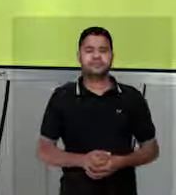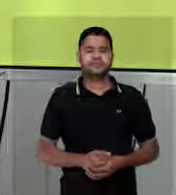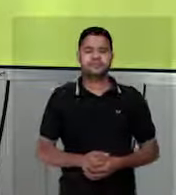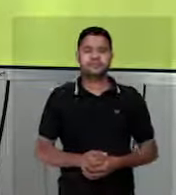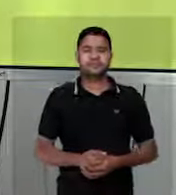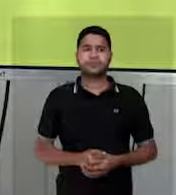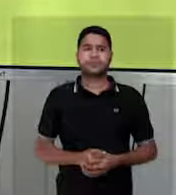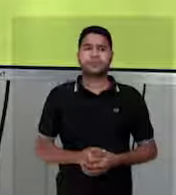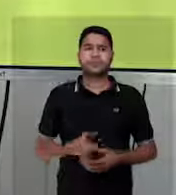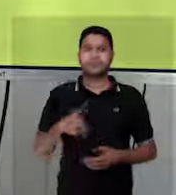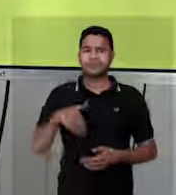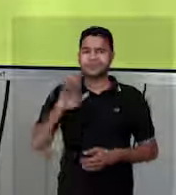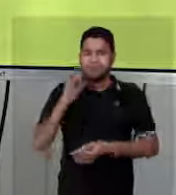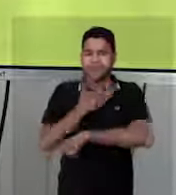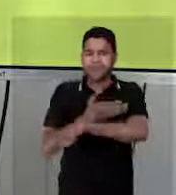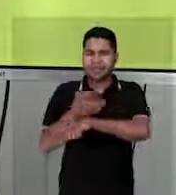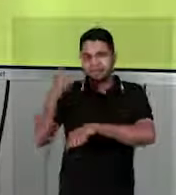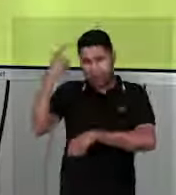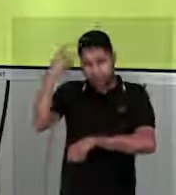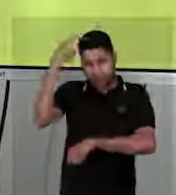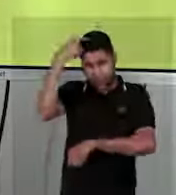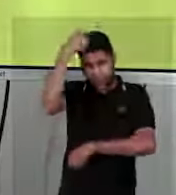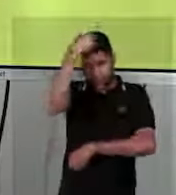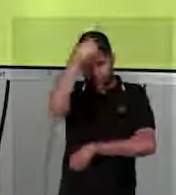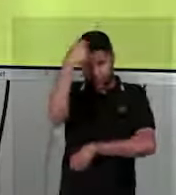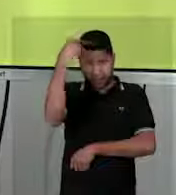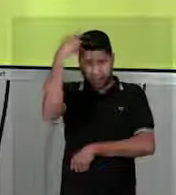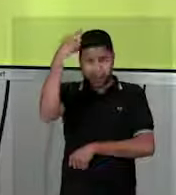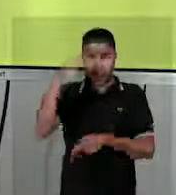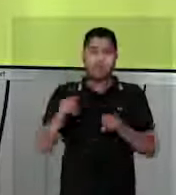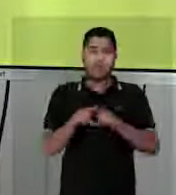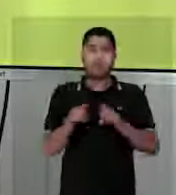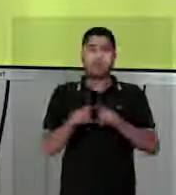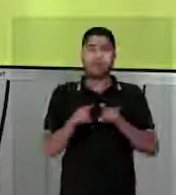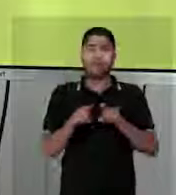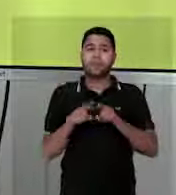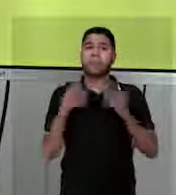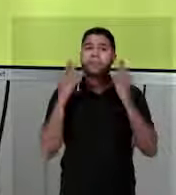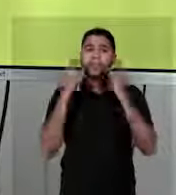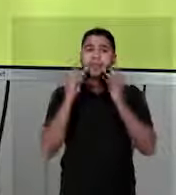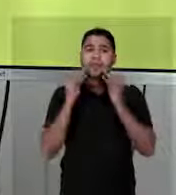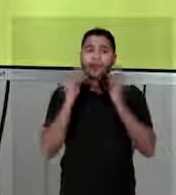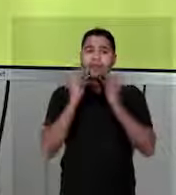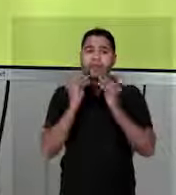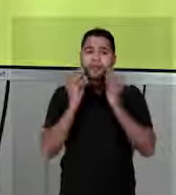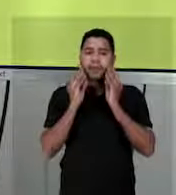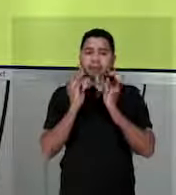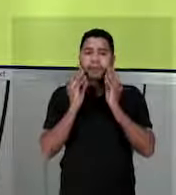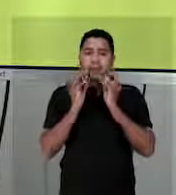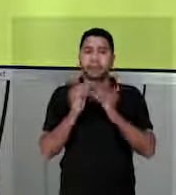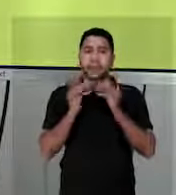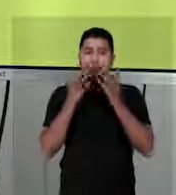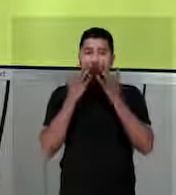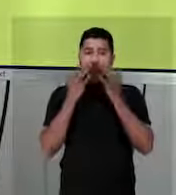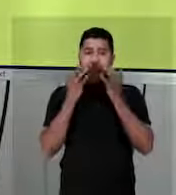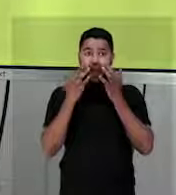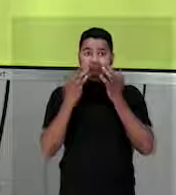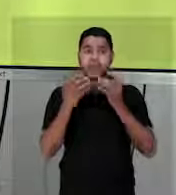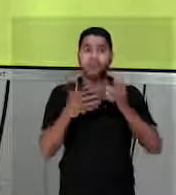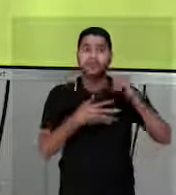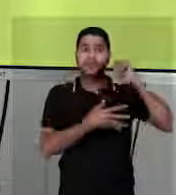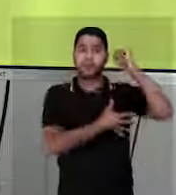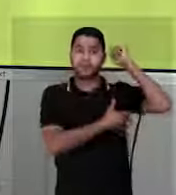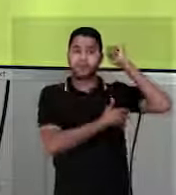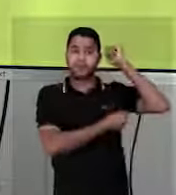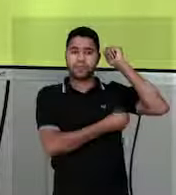Regiões mais esbranquiçadas, né? Atinge também a barba através da Tinea barbae, bigode e pelos